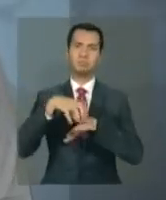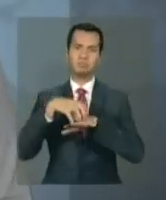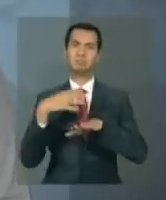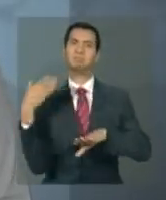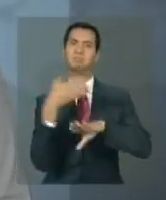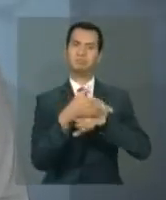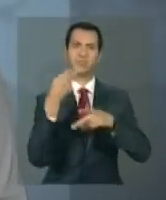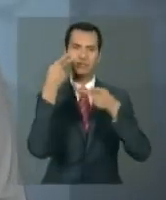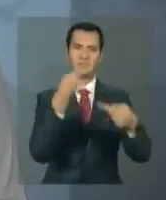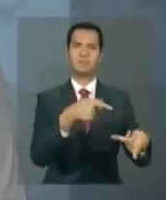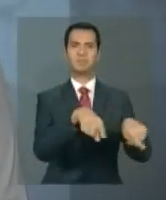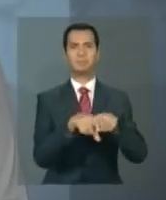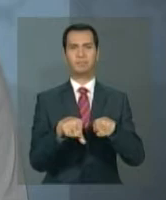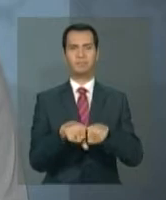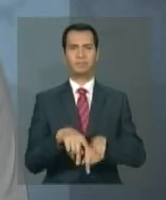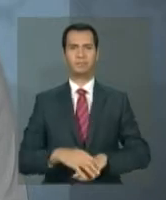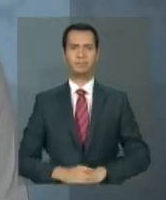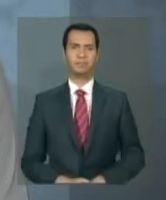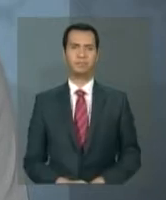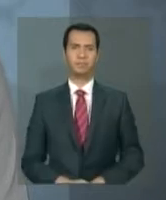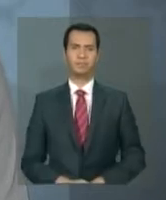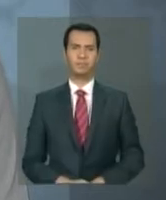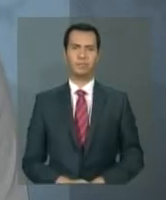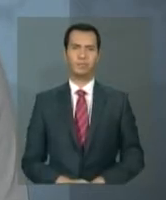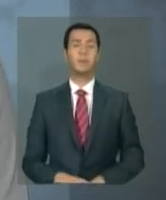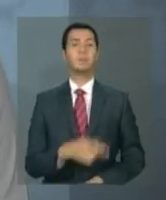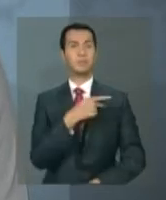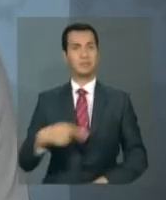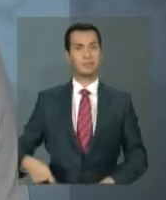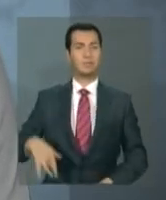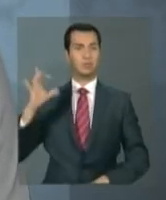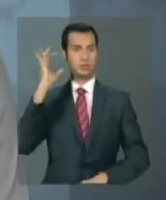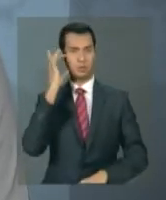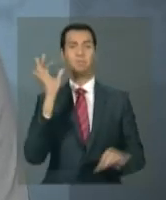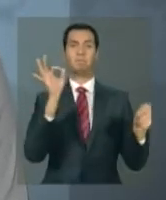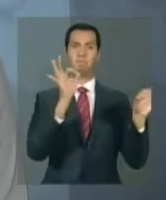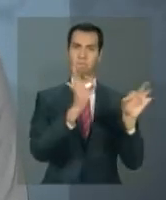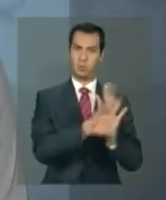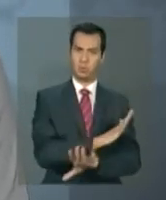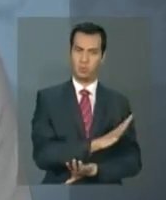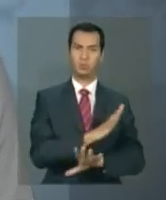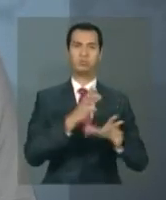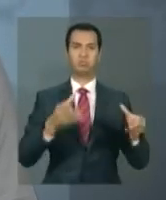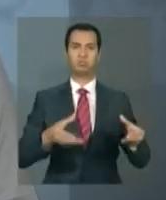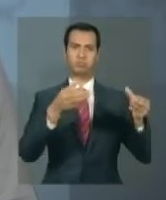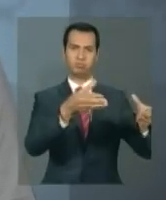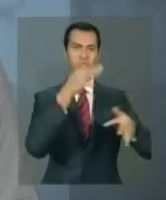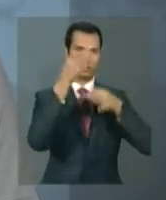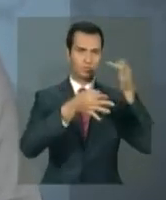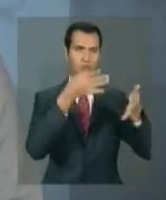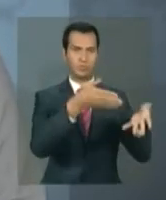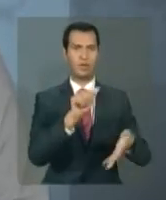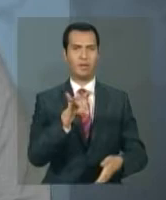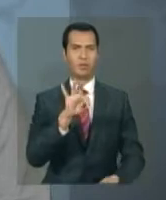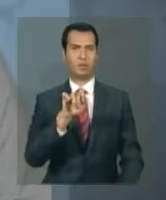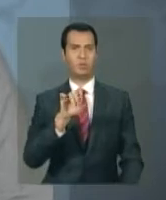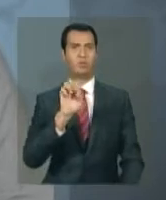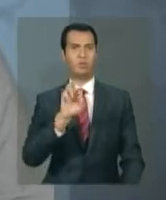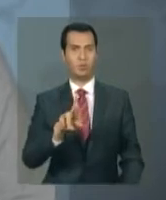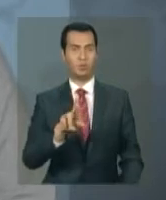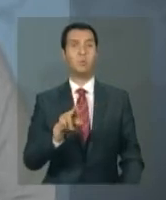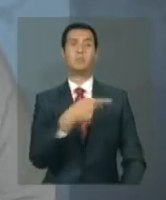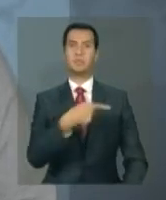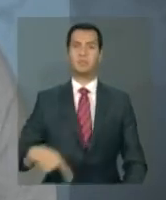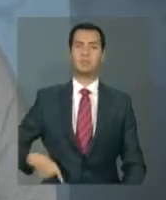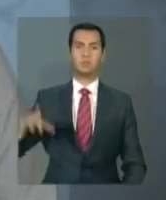Bom, e logo depois de fazer essa visita ao mausoléu, ainda prestando uma homenagem a Atatürk, a presidenta Dilma Rousseff